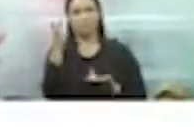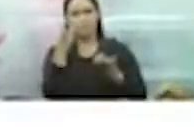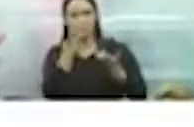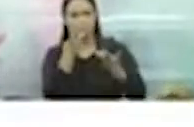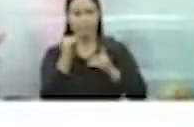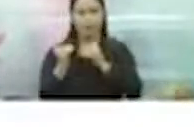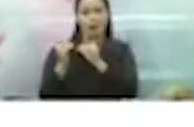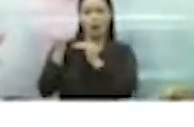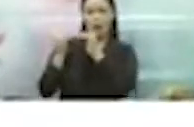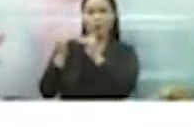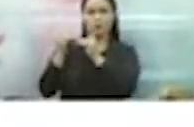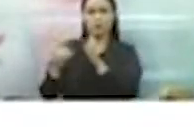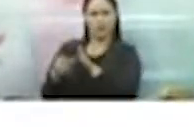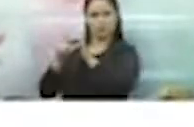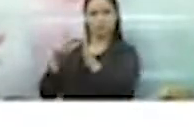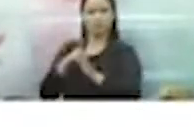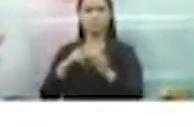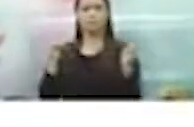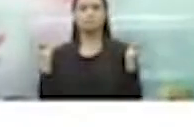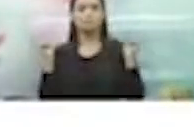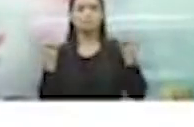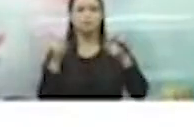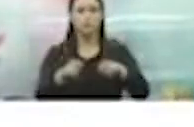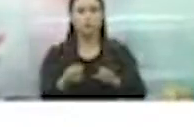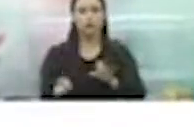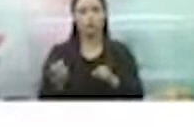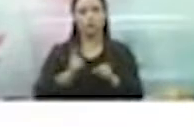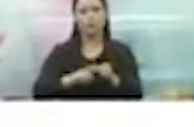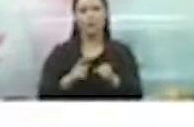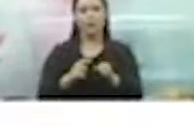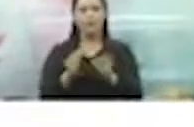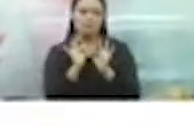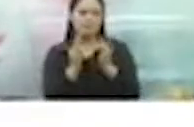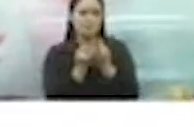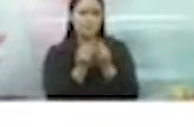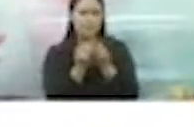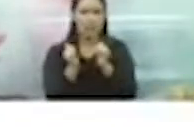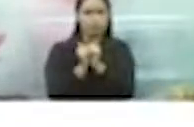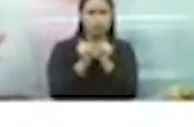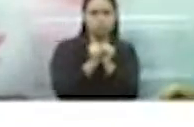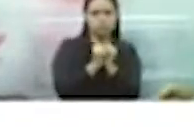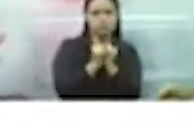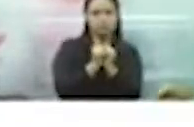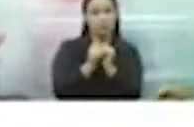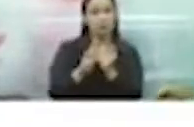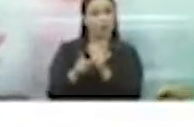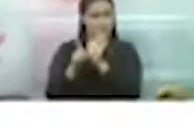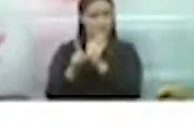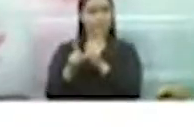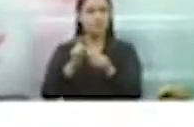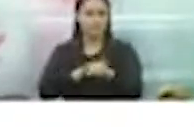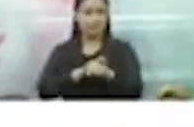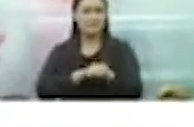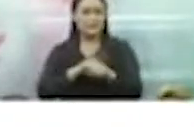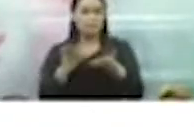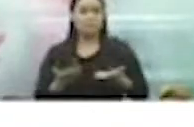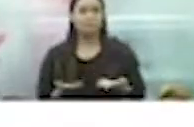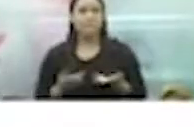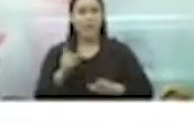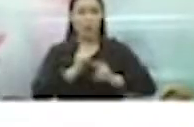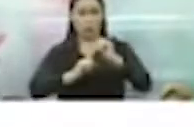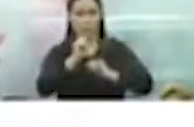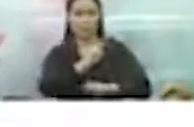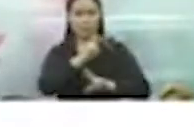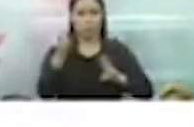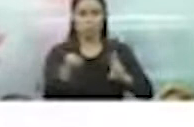mais precoces, né, na possibilidade dele retornar para a sua família mais precocemente. E isso também representa uma economia para o SUS, né? A